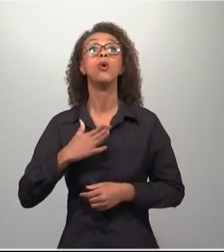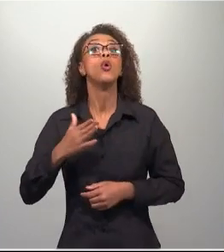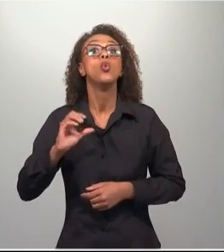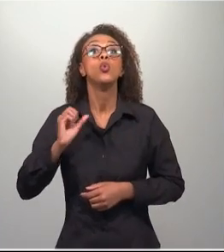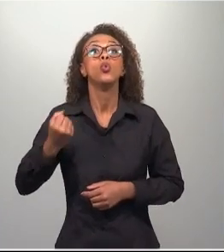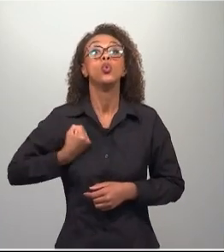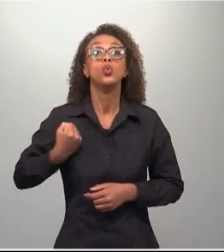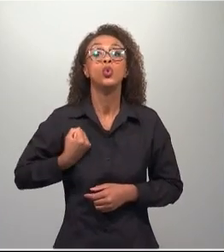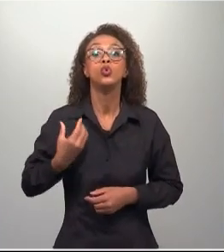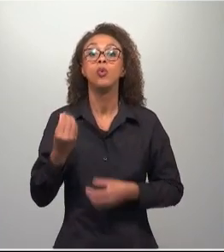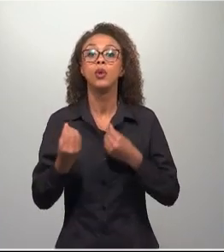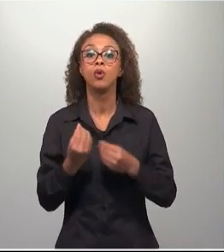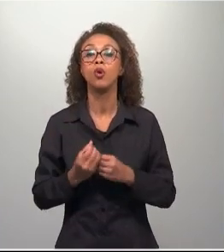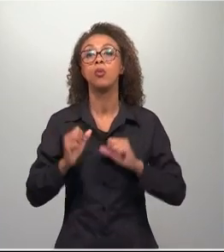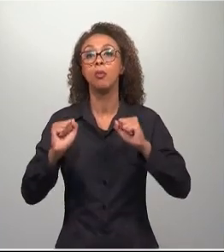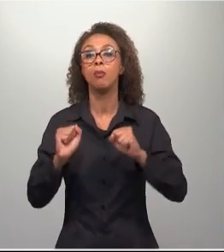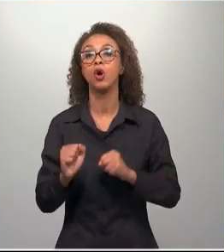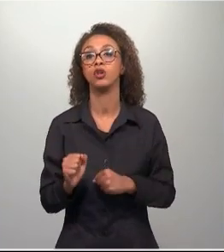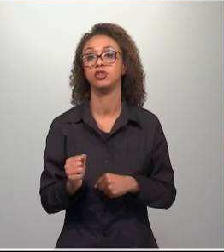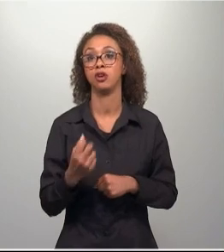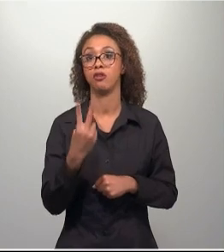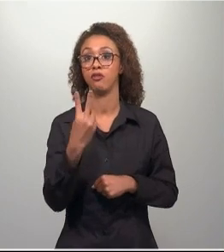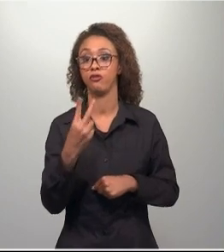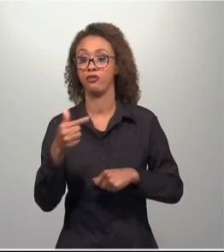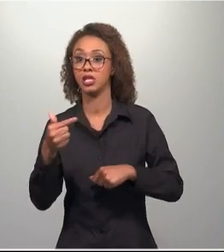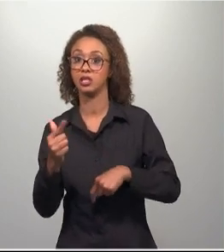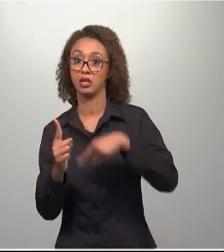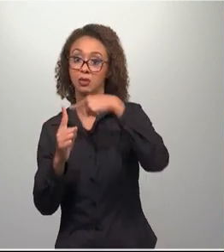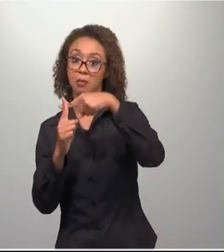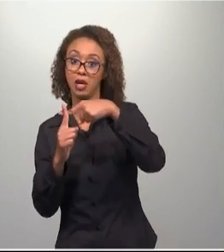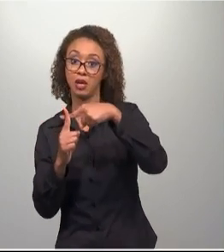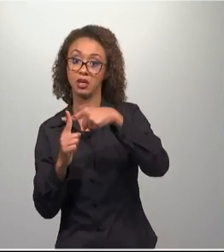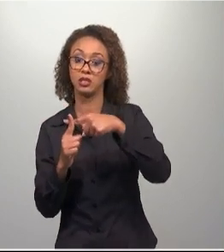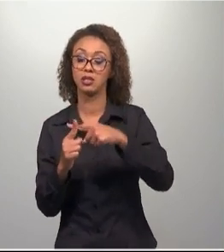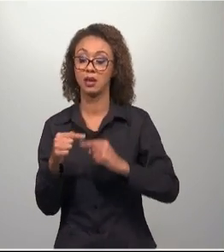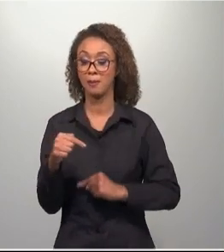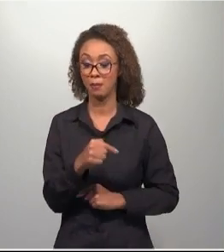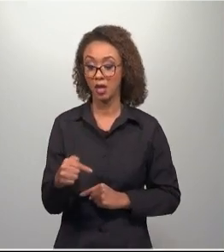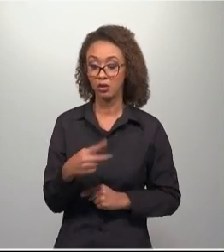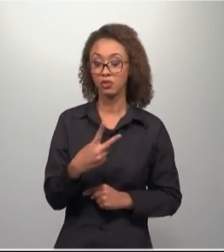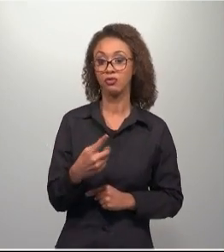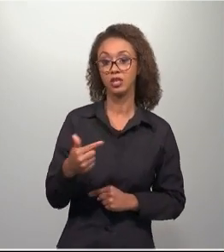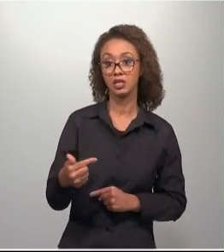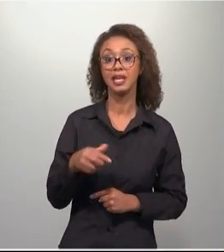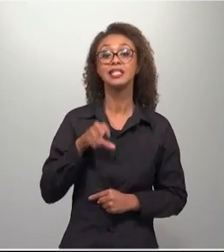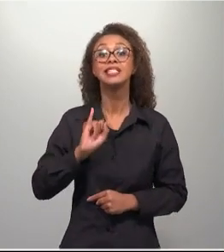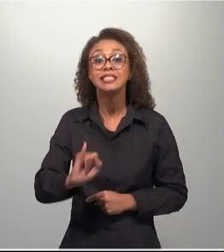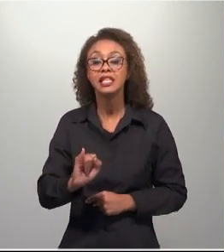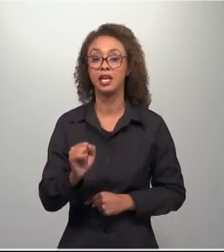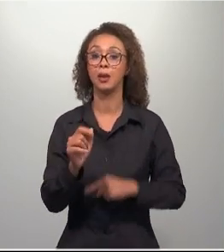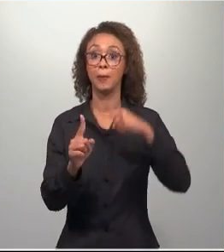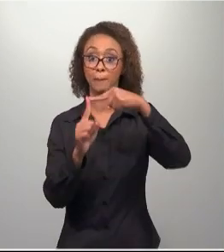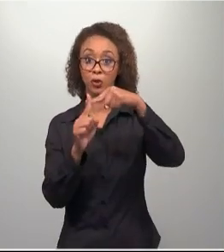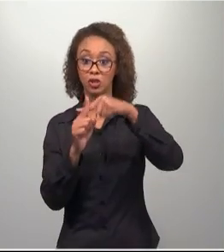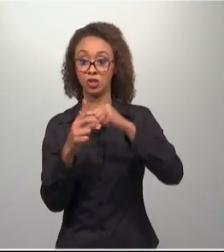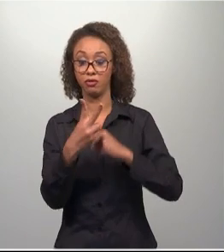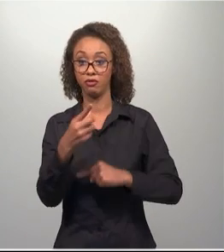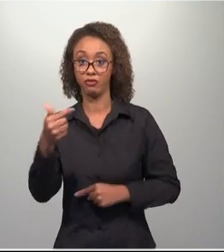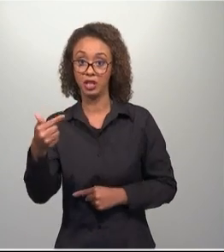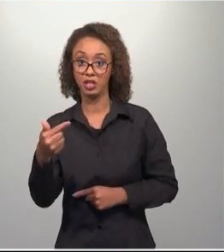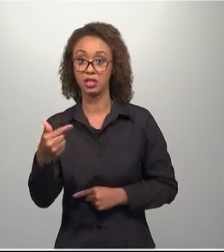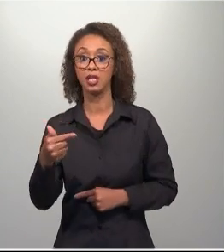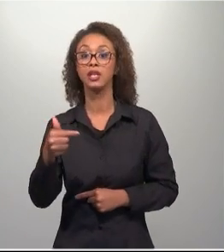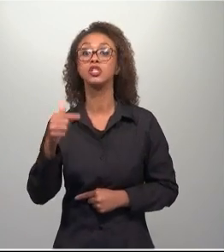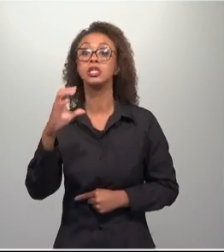27 a menos 27 se eu tiver zero como o primeiro beach e um como primeiro beach aqui -